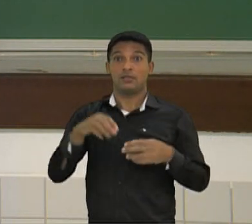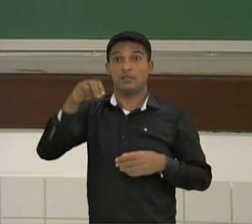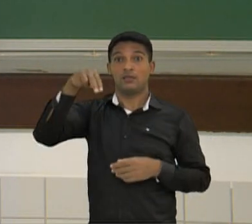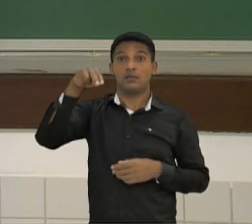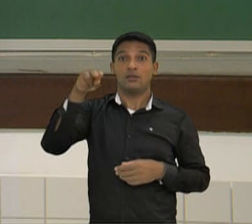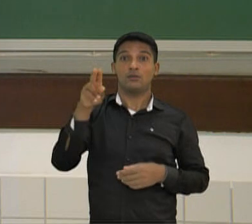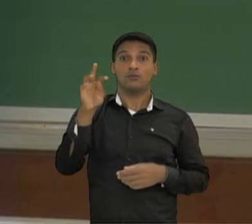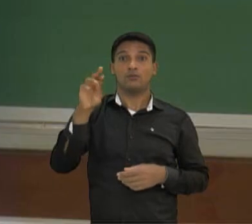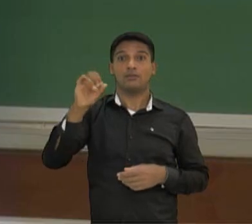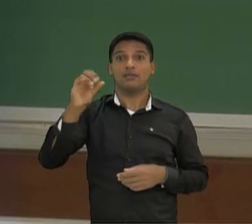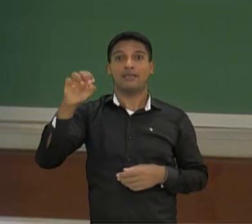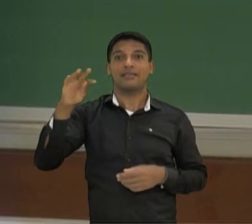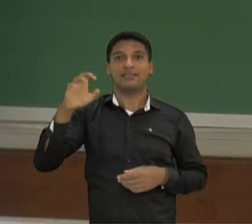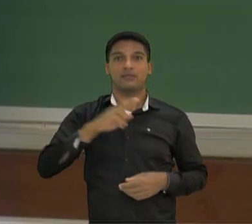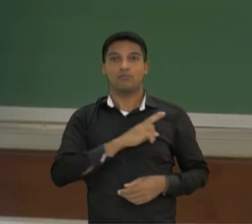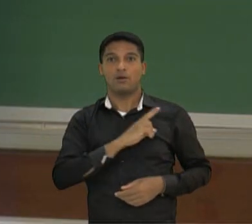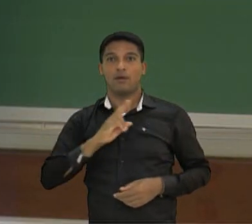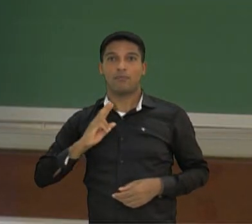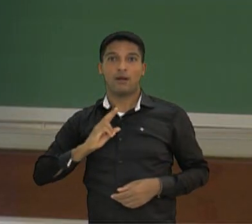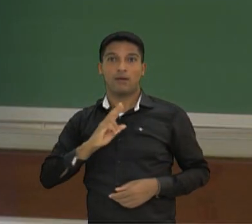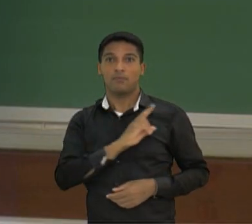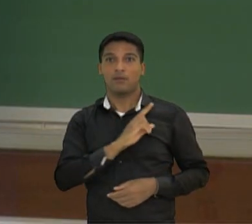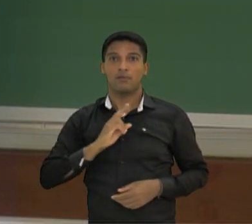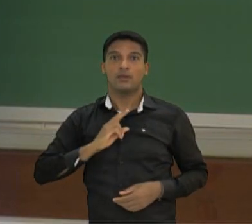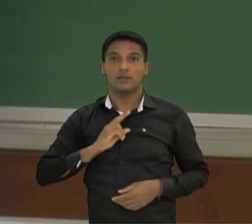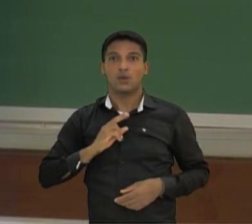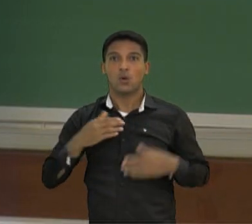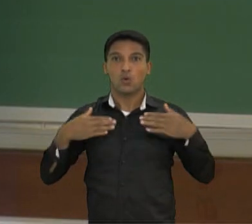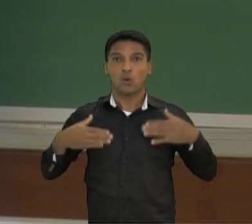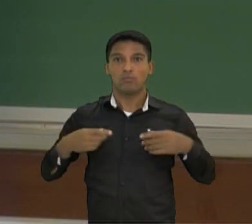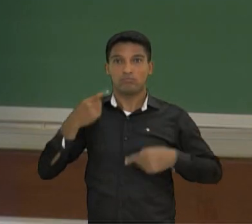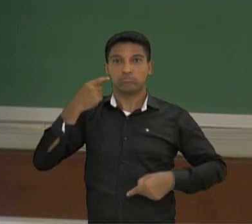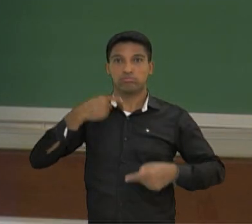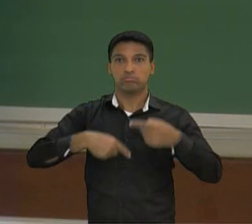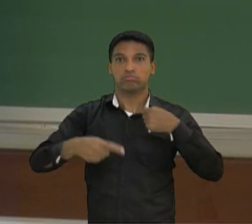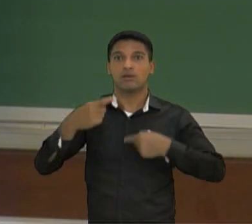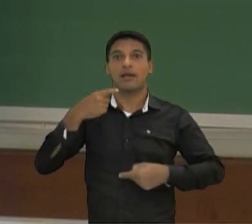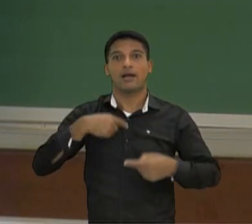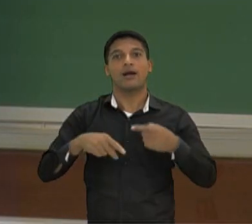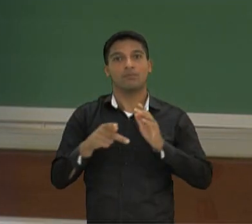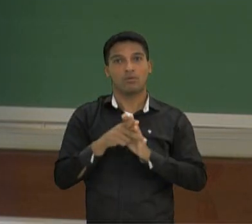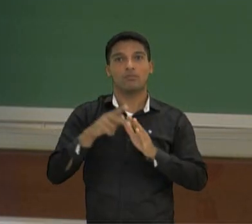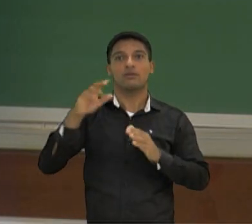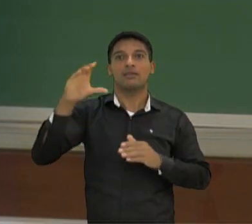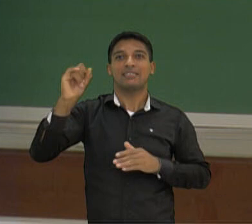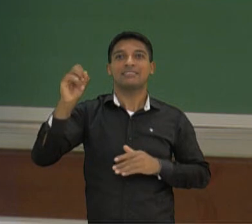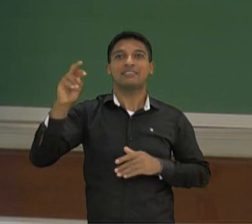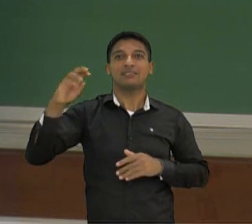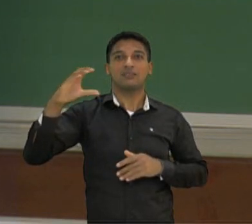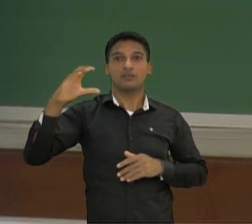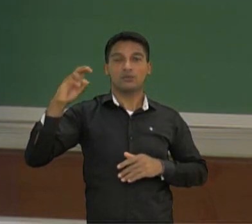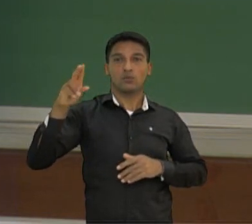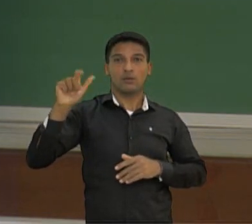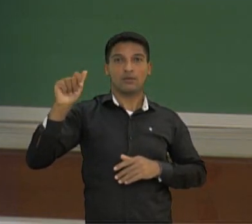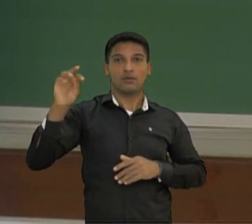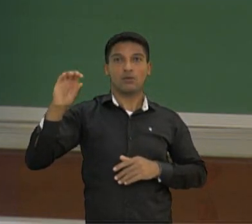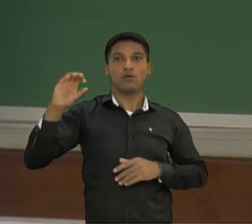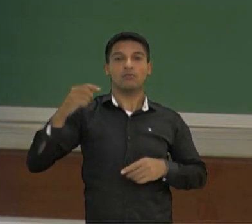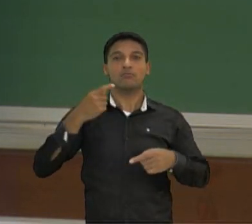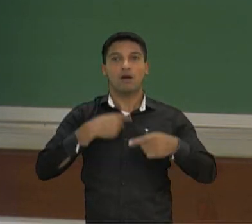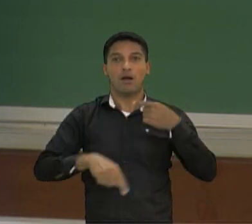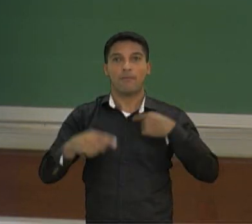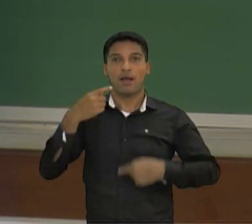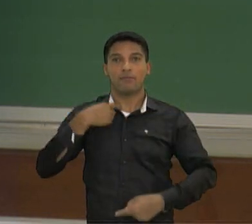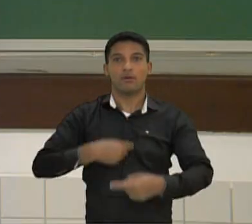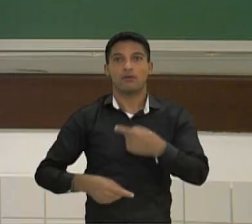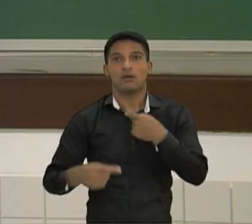gases é o sistema circulatório, acertou. Nós vamos falar agora, pessoal, do sistema respiratório. Então,